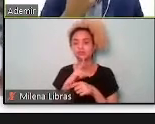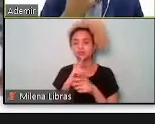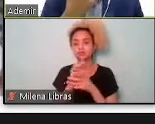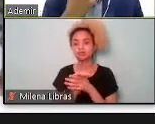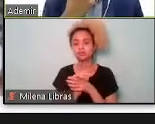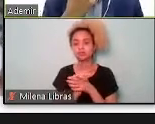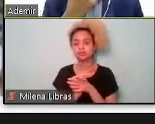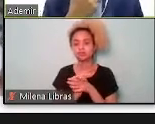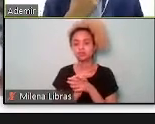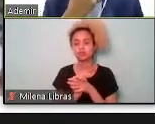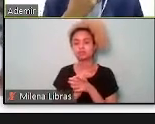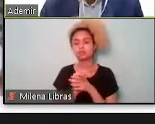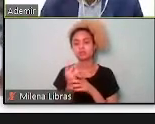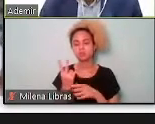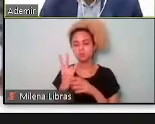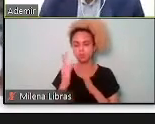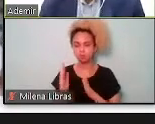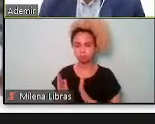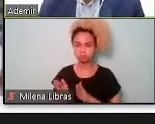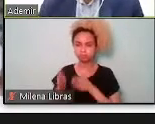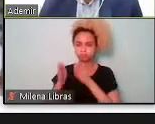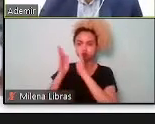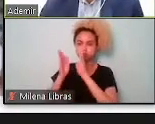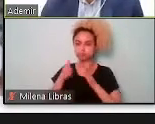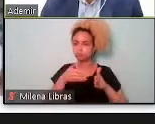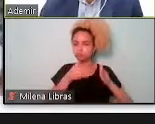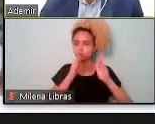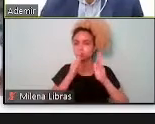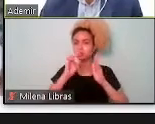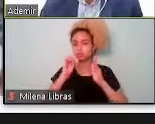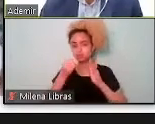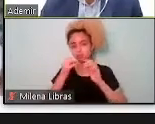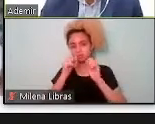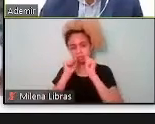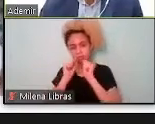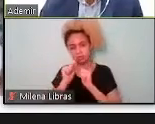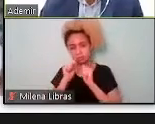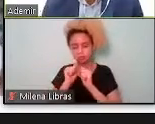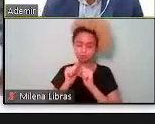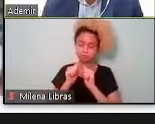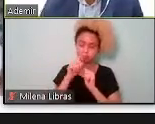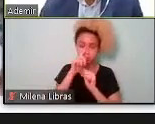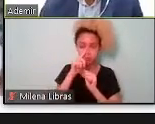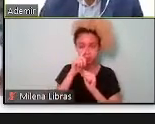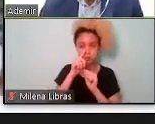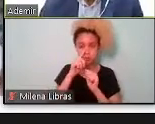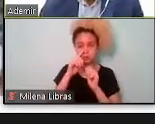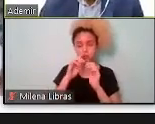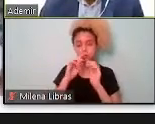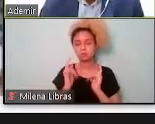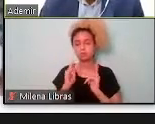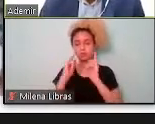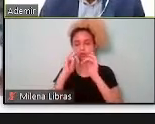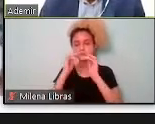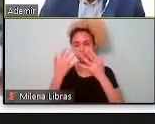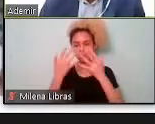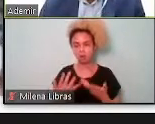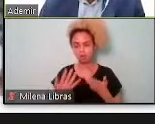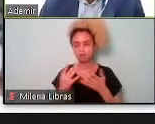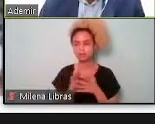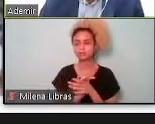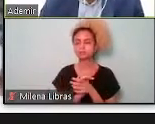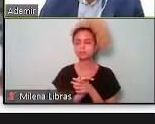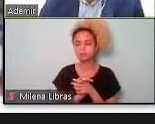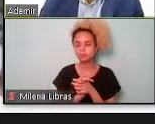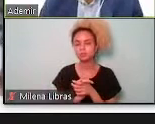estar comprometido também essas demais torres lá existentes, né, que ficaram em pé. Aí